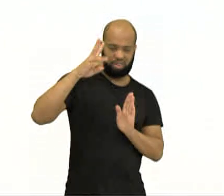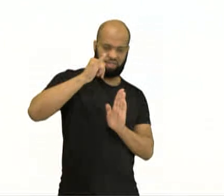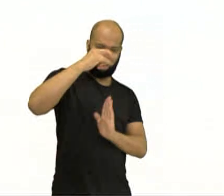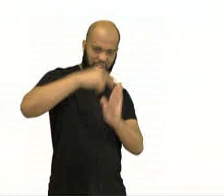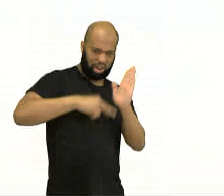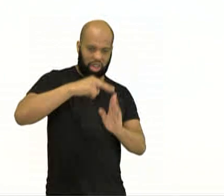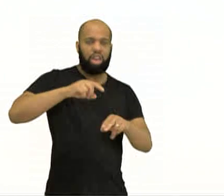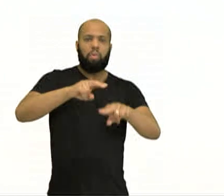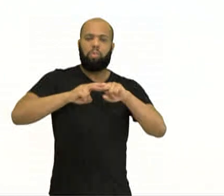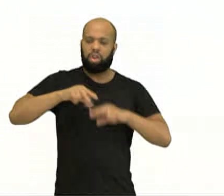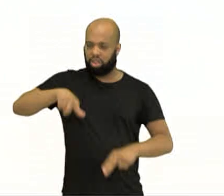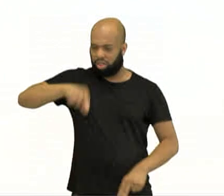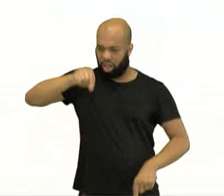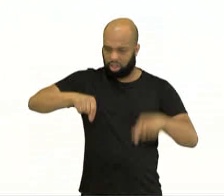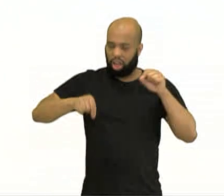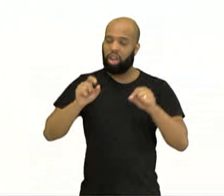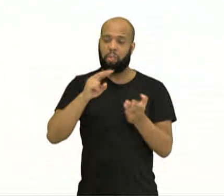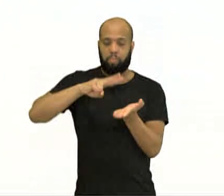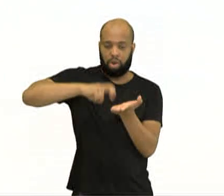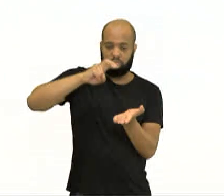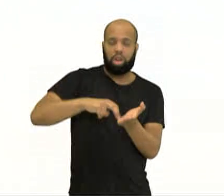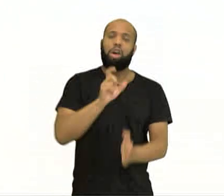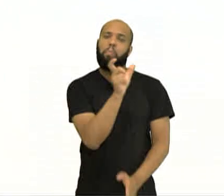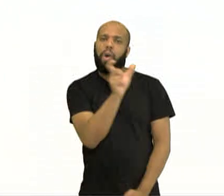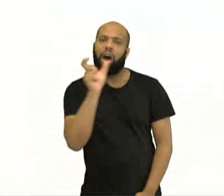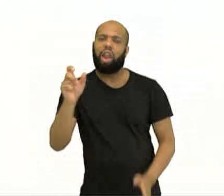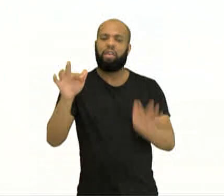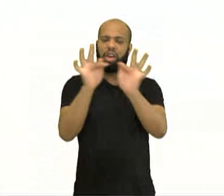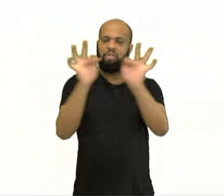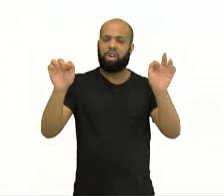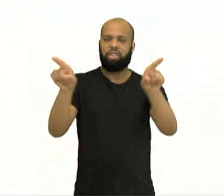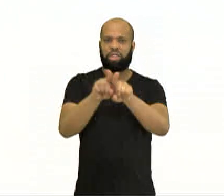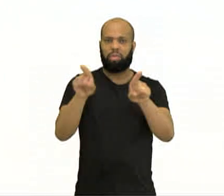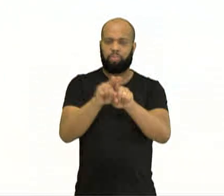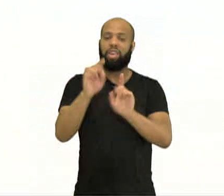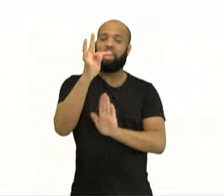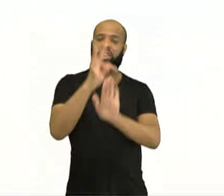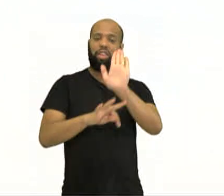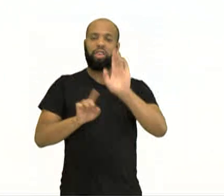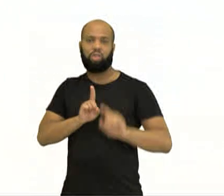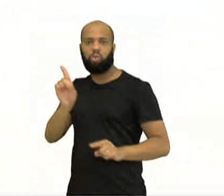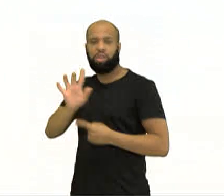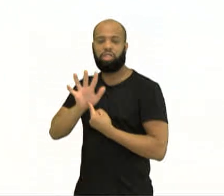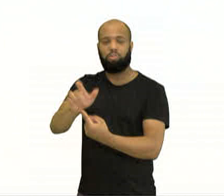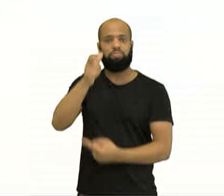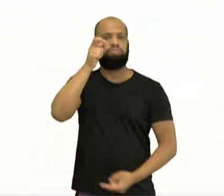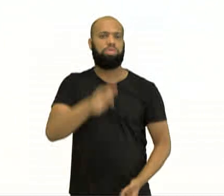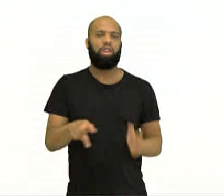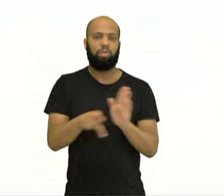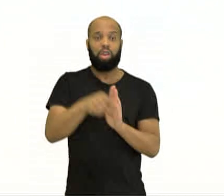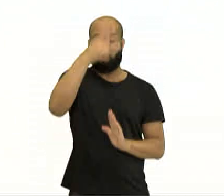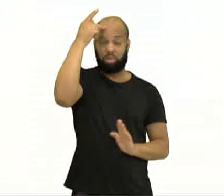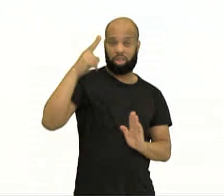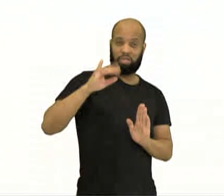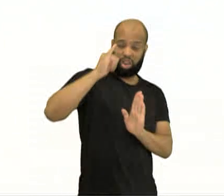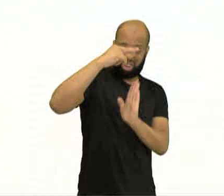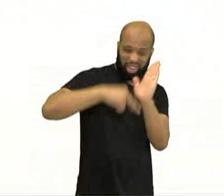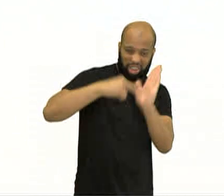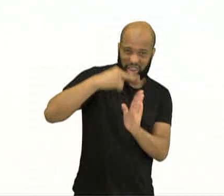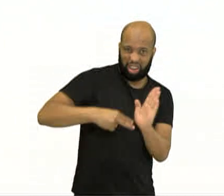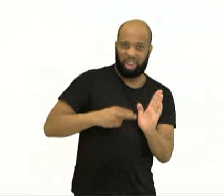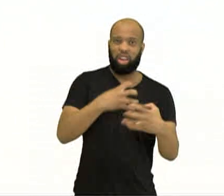a seleção vocabular, palavras, expressões, nesse texto determina o interesse do público que lê com